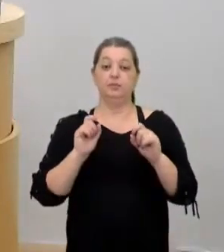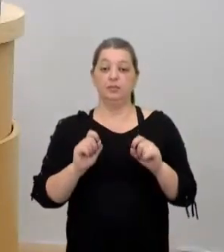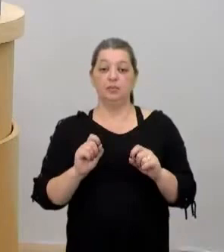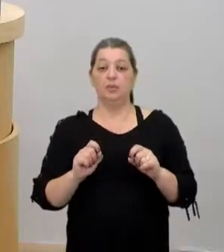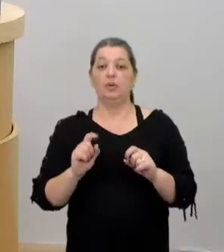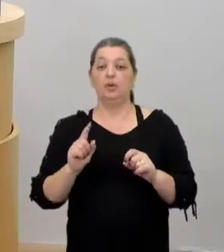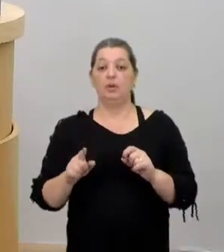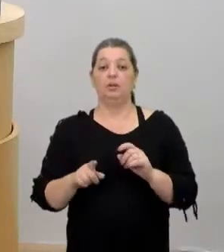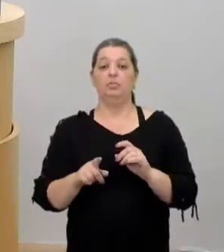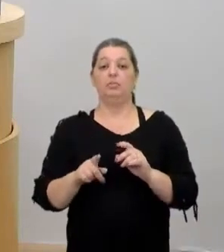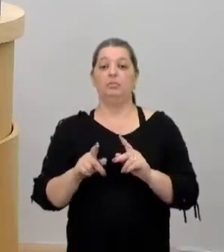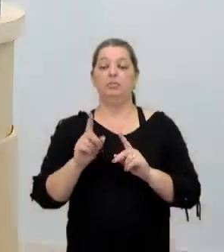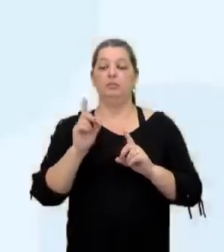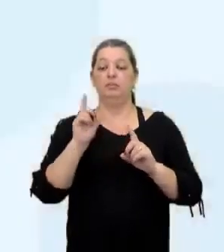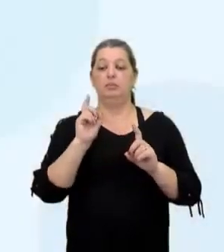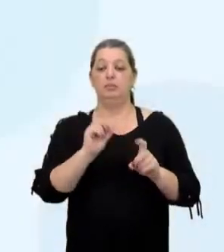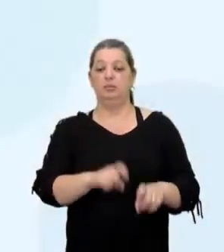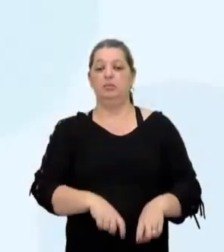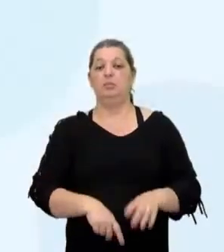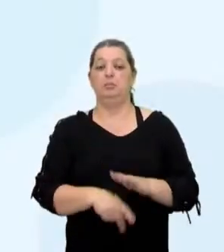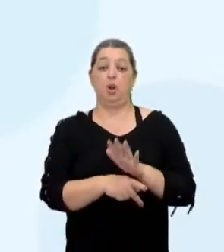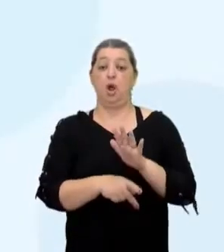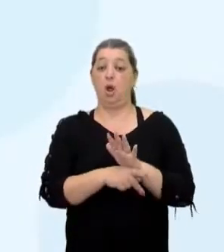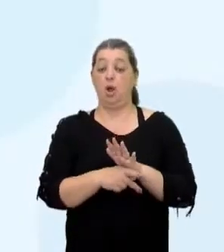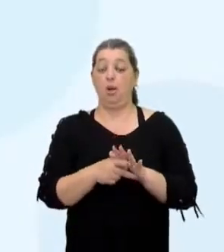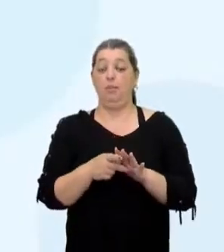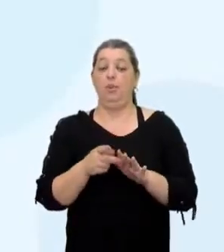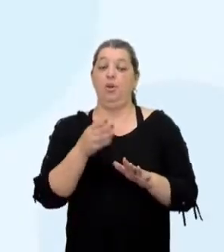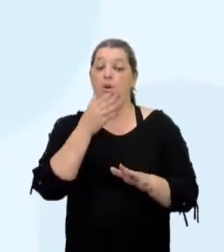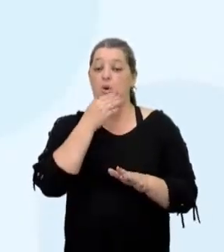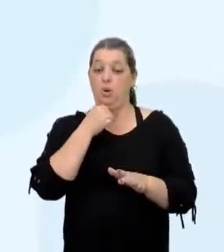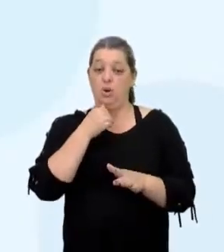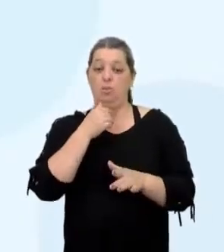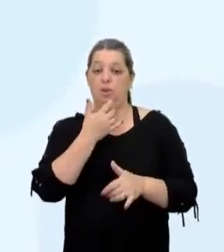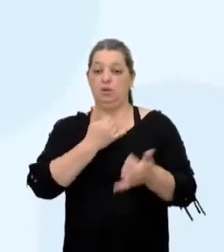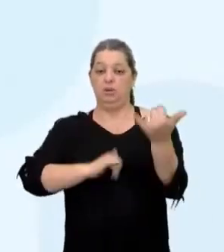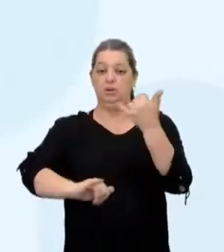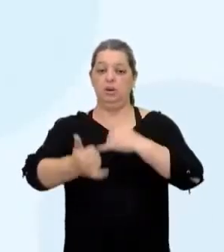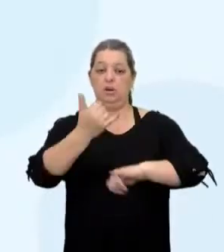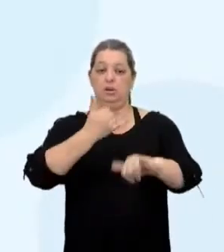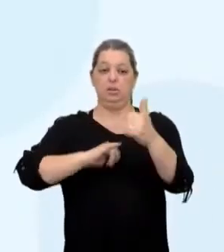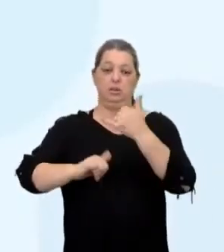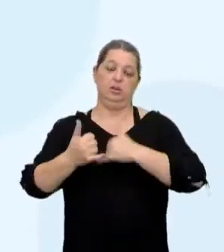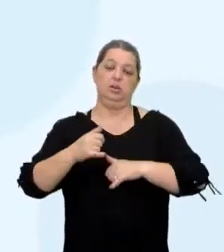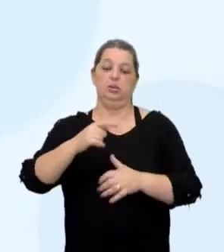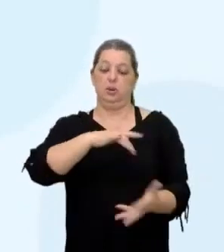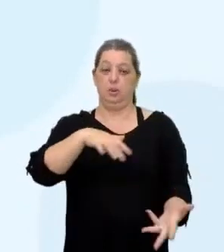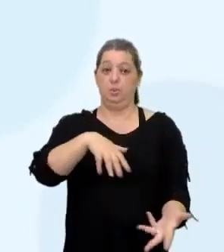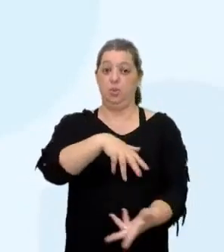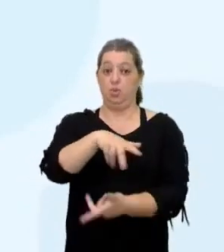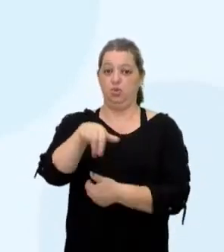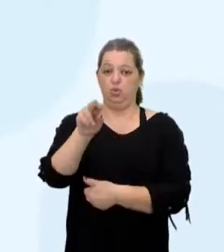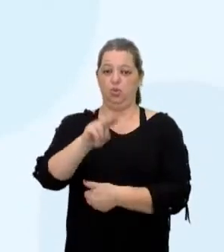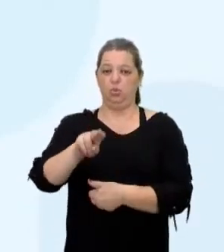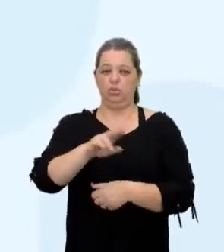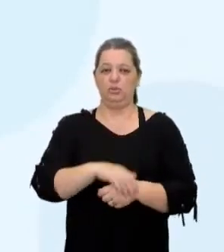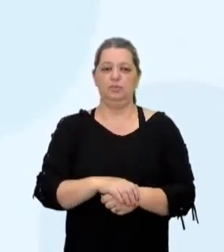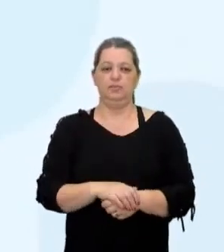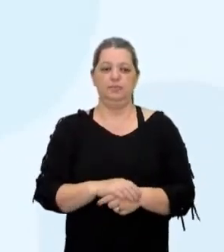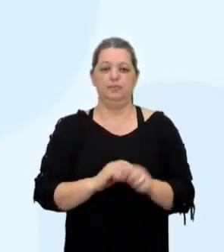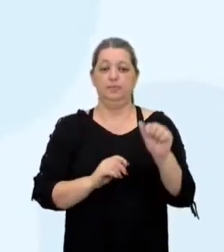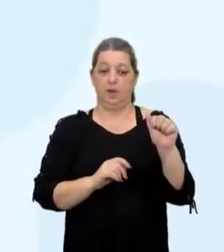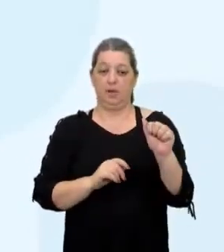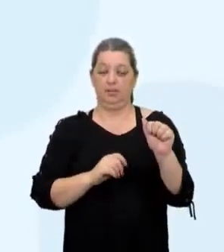foi o maior produtor de energia hidrelétrica em 2020 no mundo? Letra